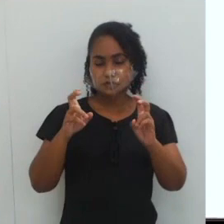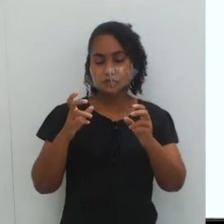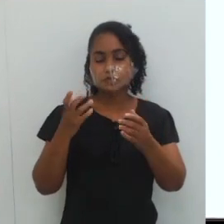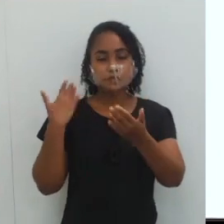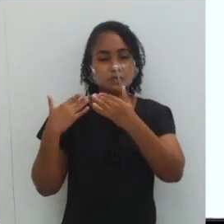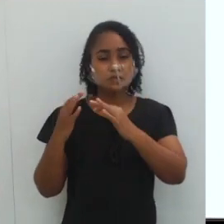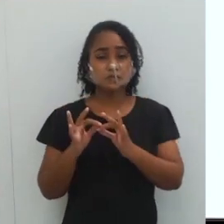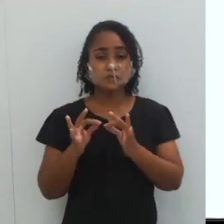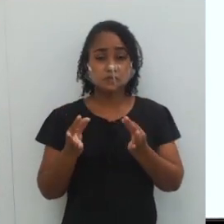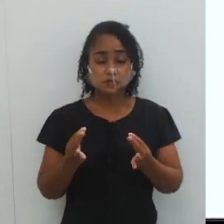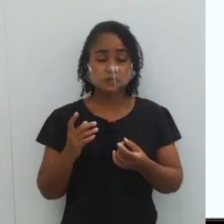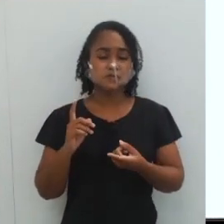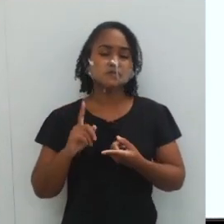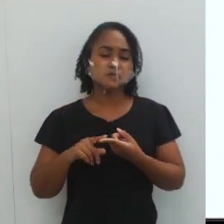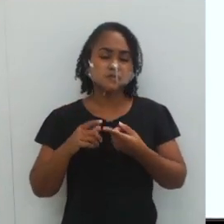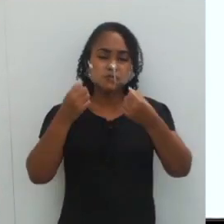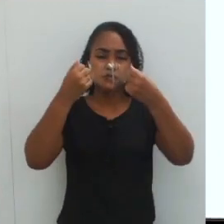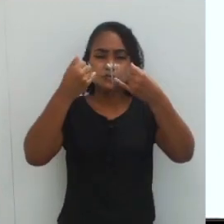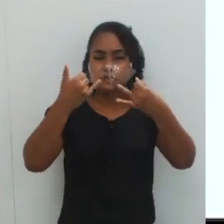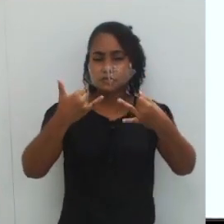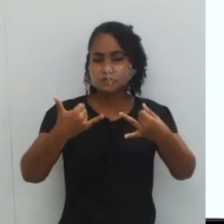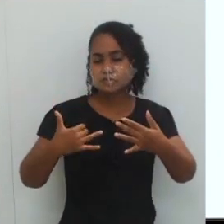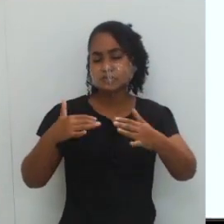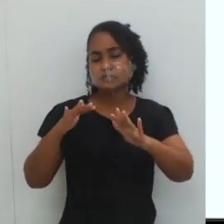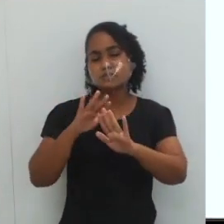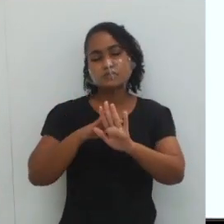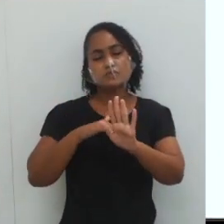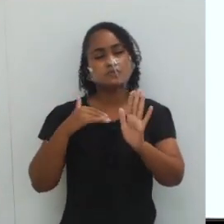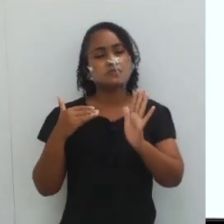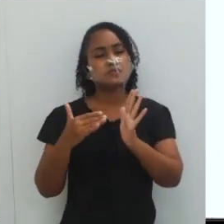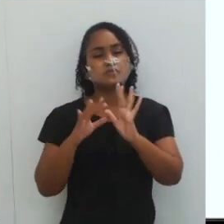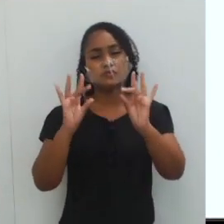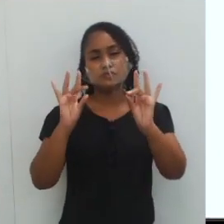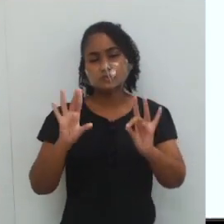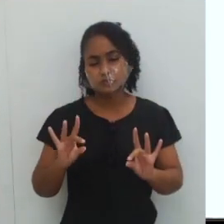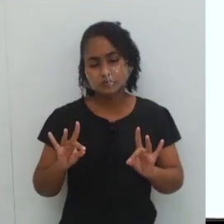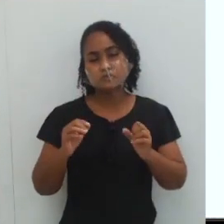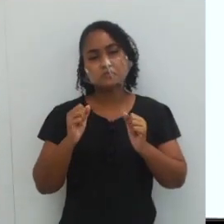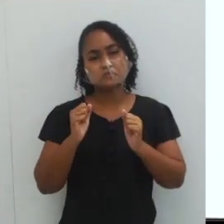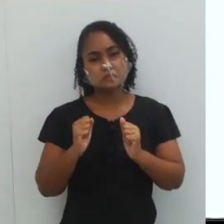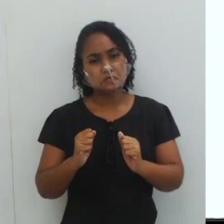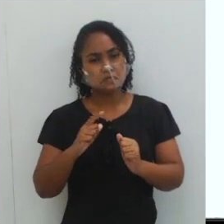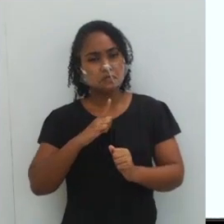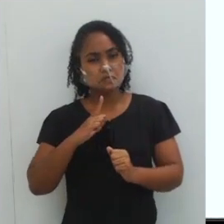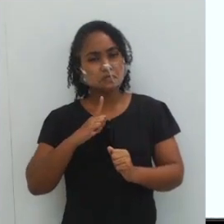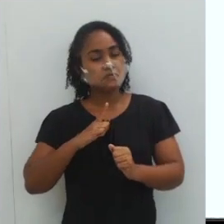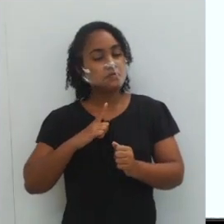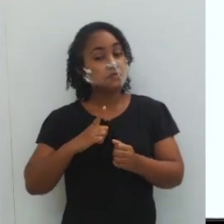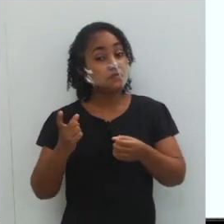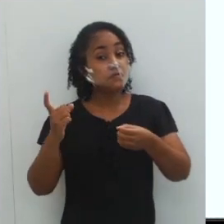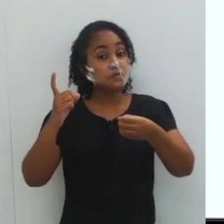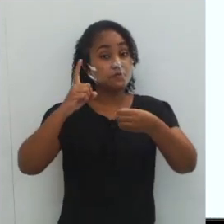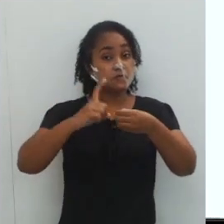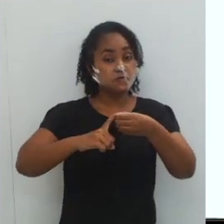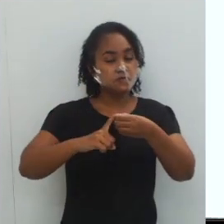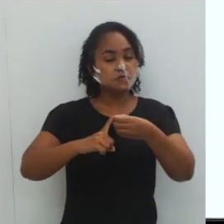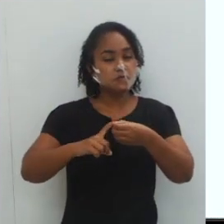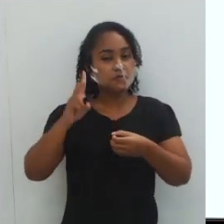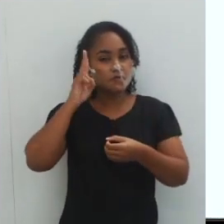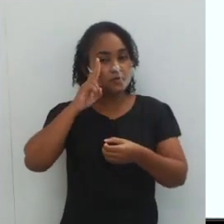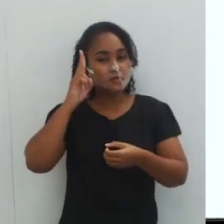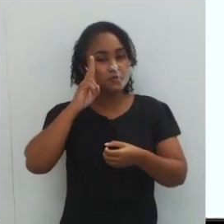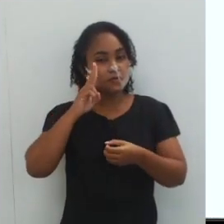sobre Simple Past e lá falamos sobre todos os detalhes e você pode dar uma